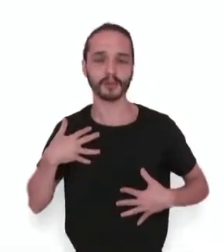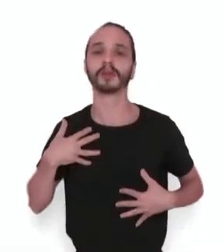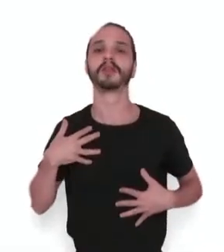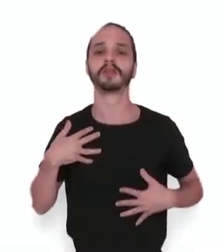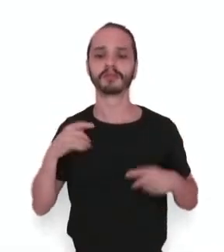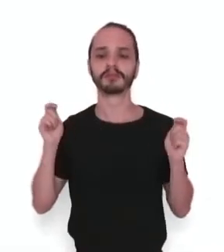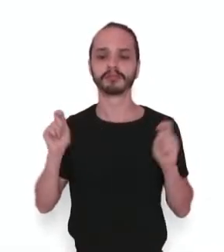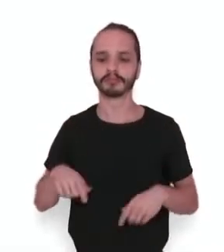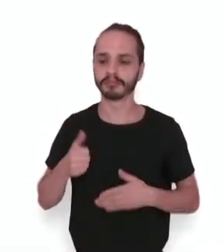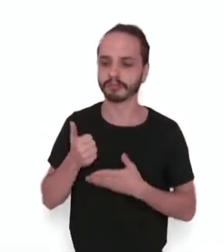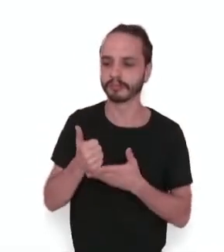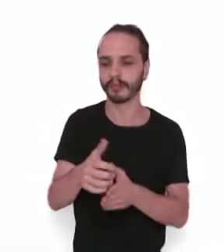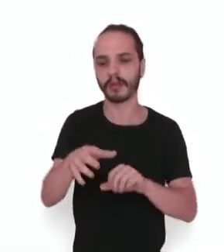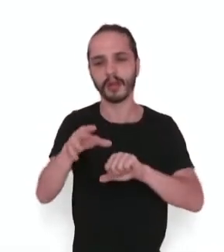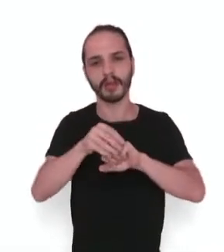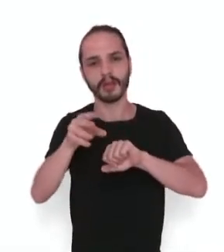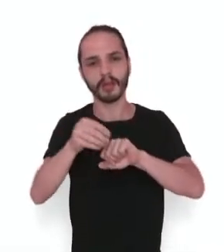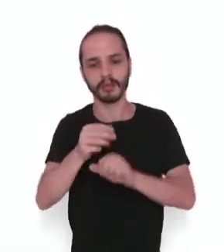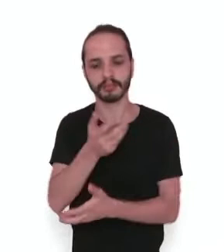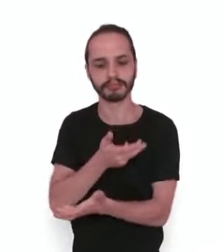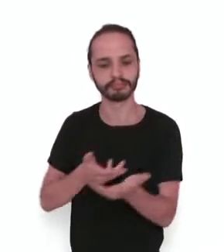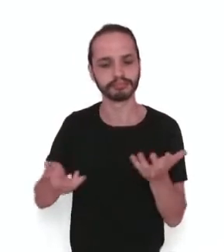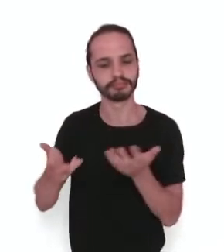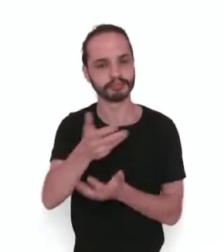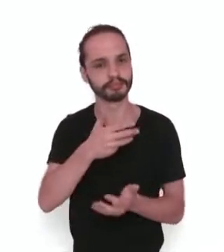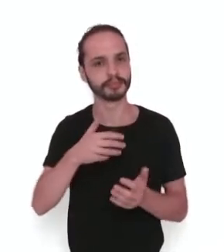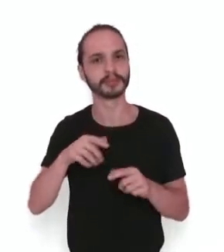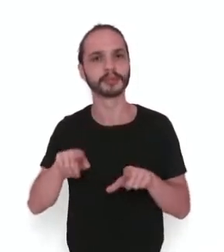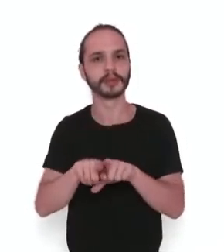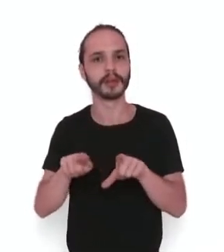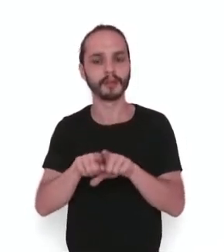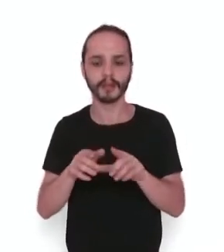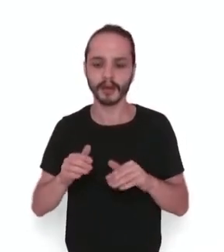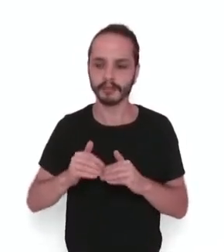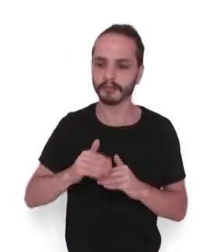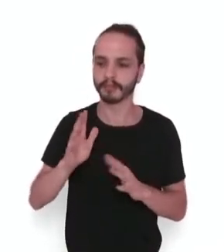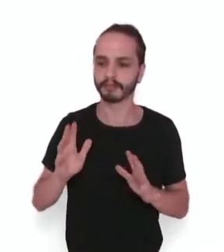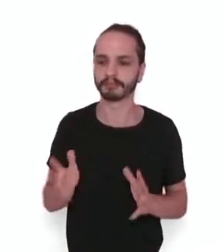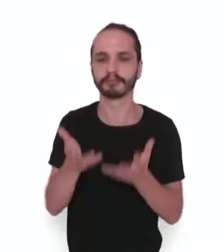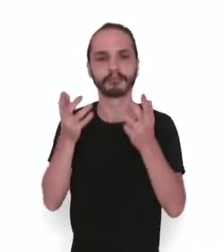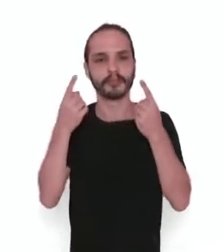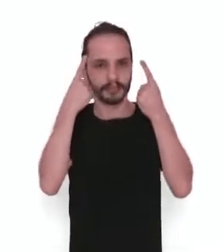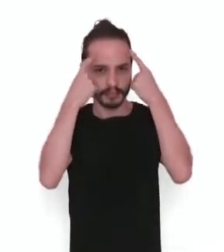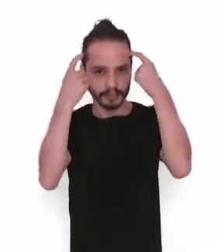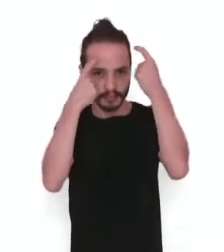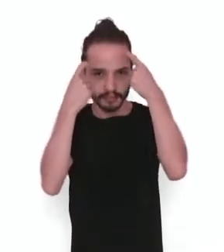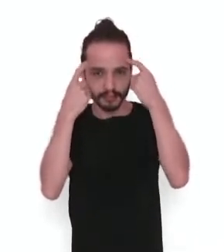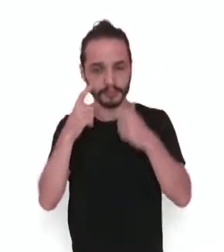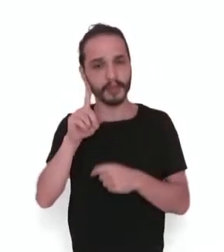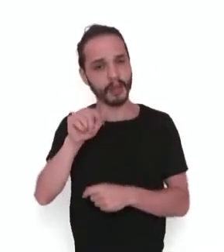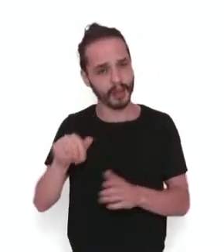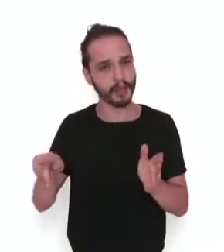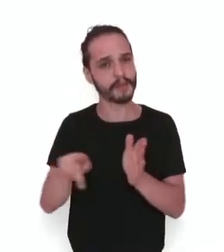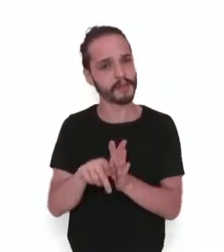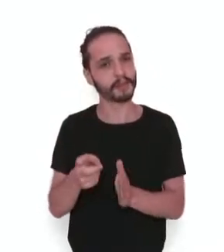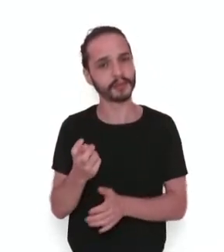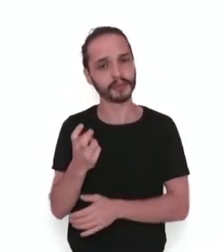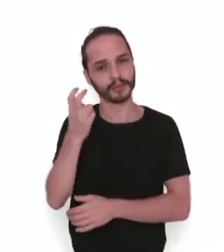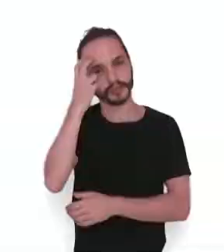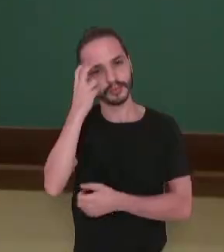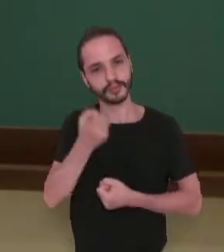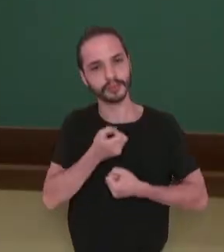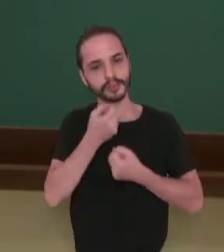conhecimento, a socialização, elevando a ser mais criativo. E é uma manifestação cultural